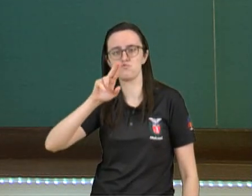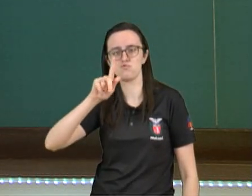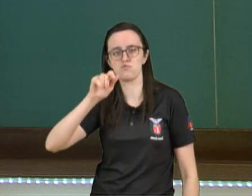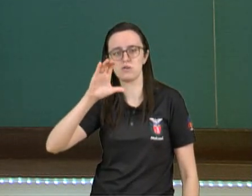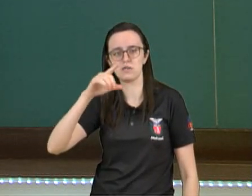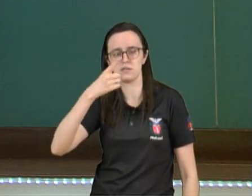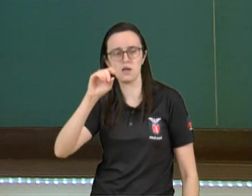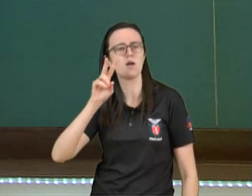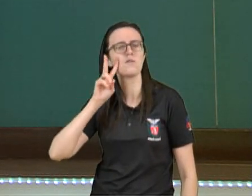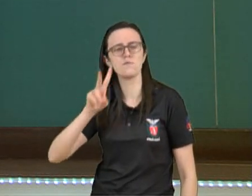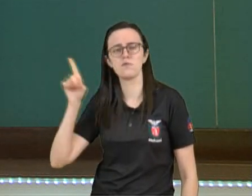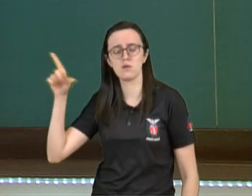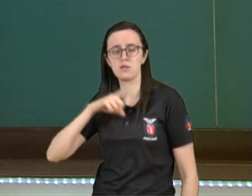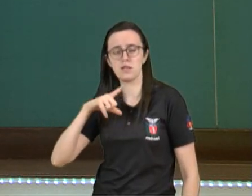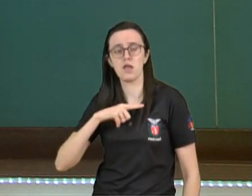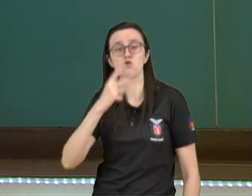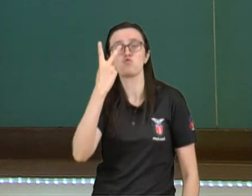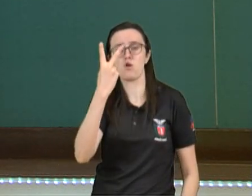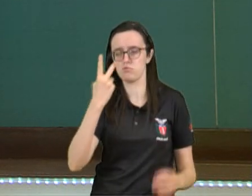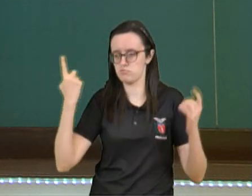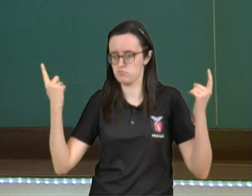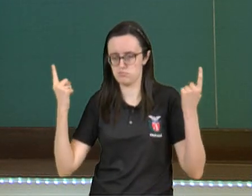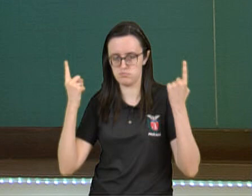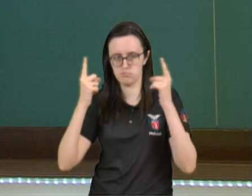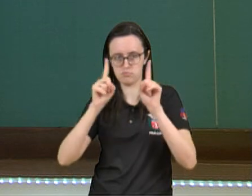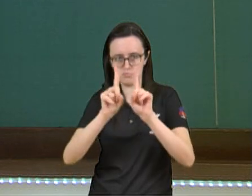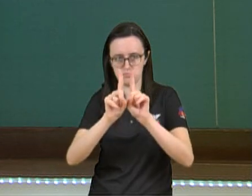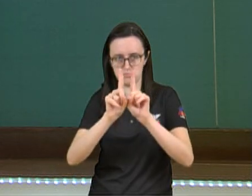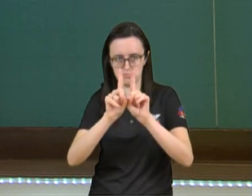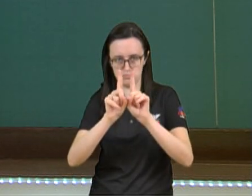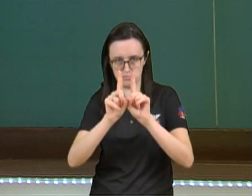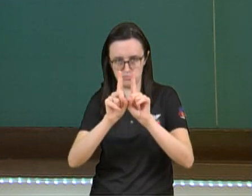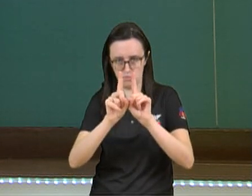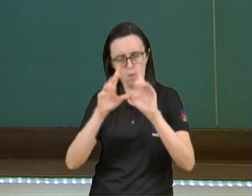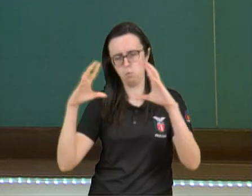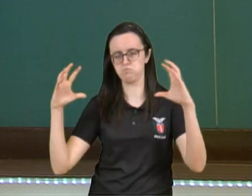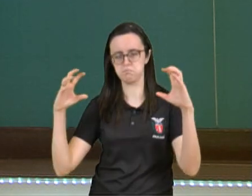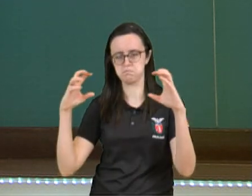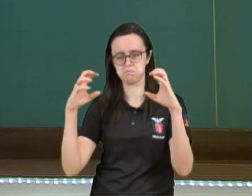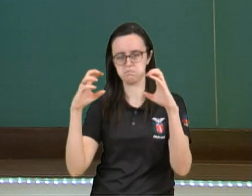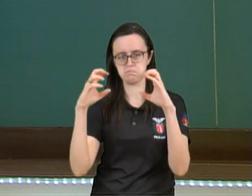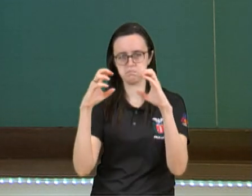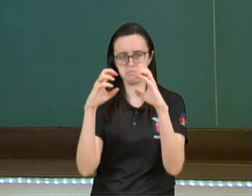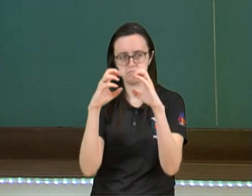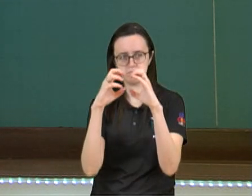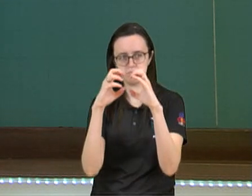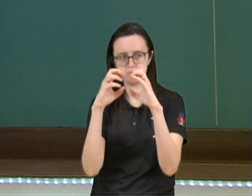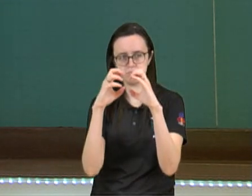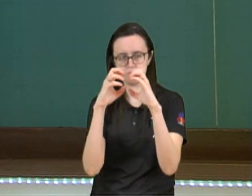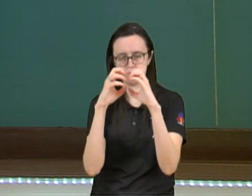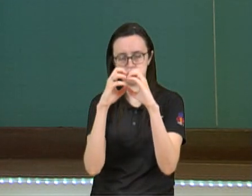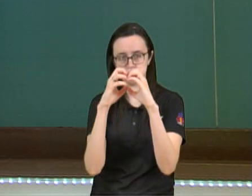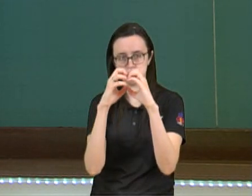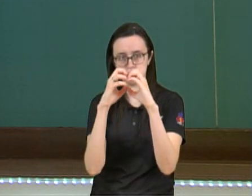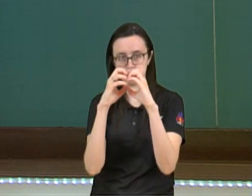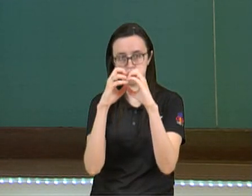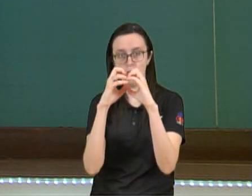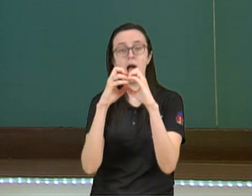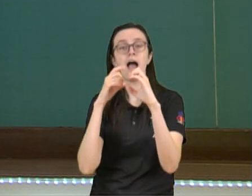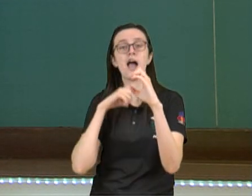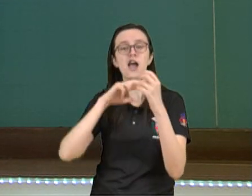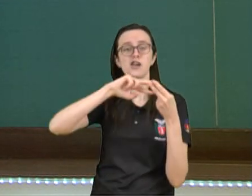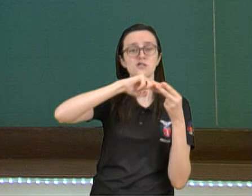tem dois organismos que estão muito próximos e fazem troca do seu